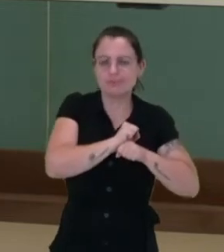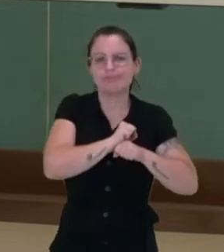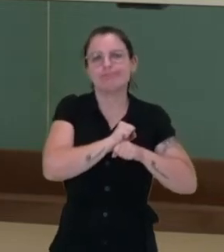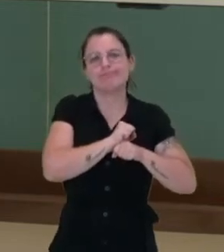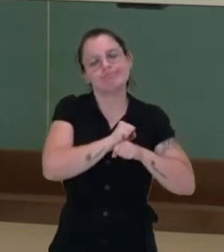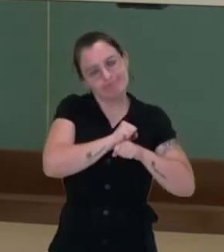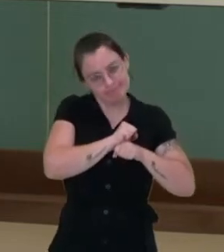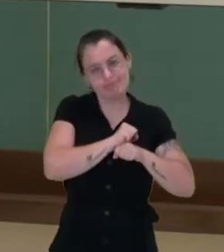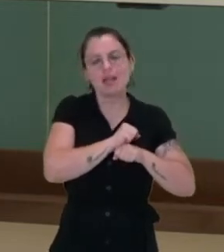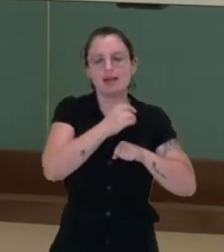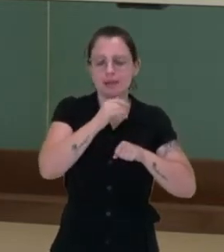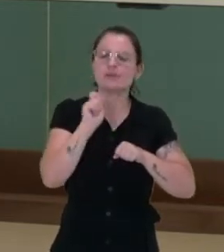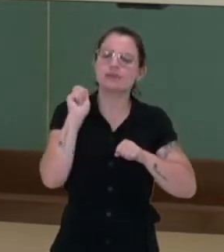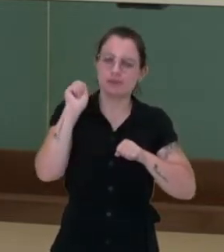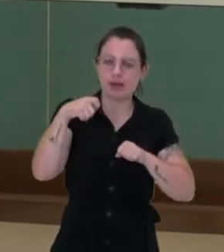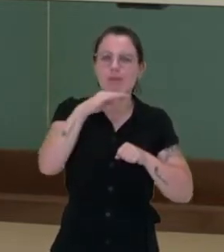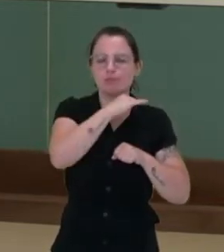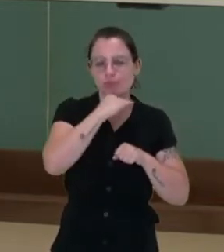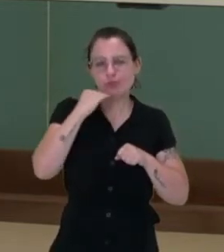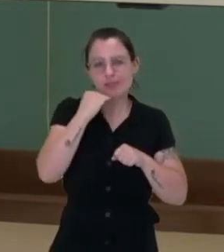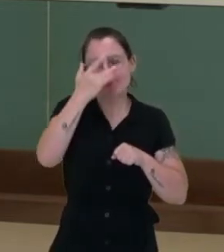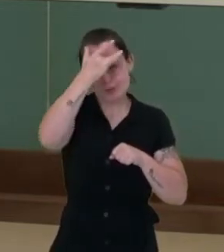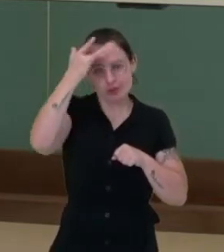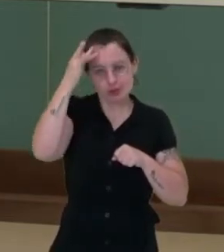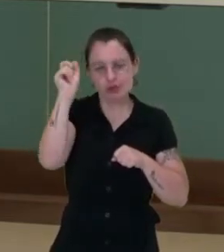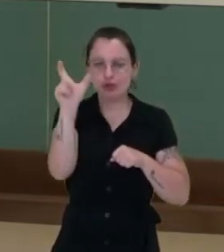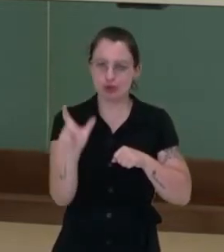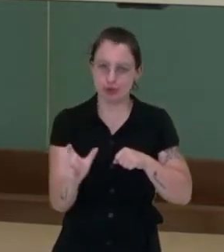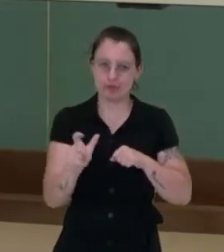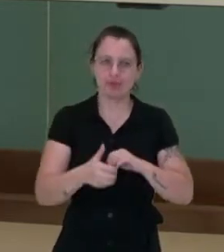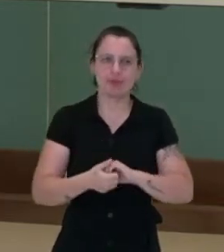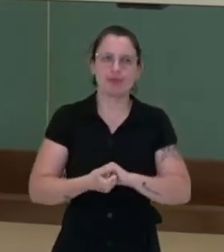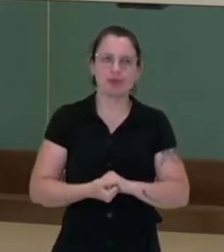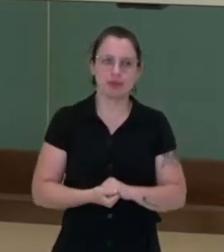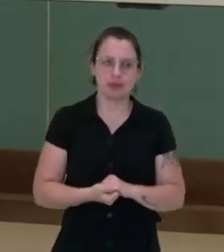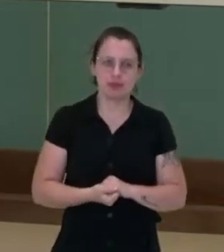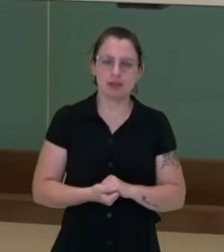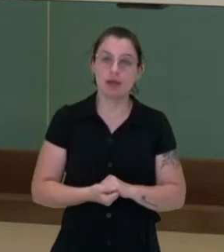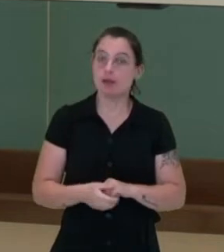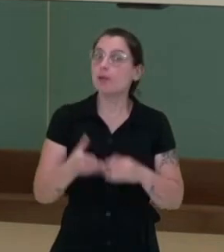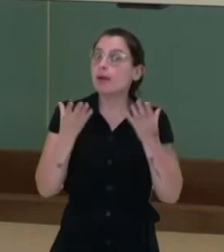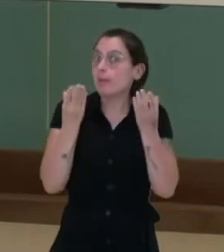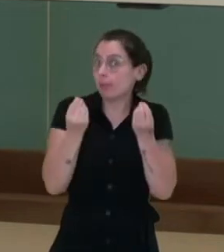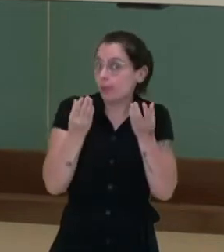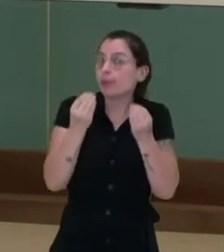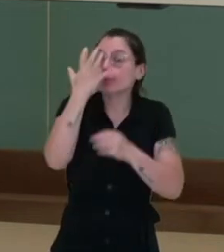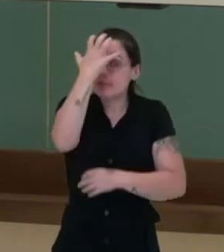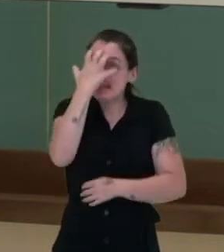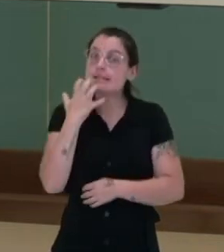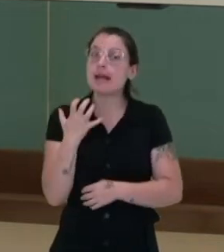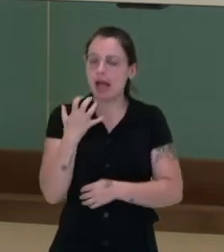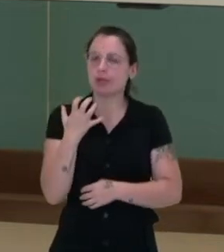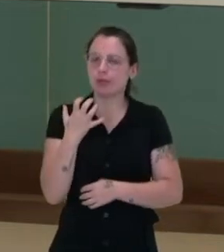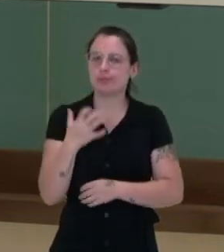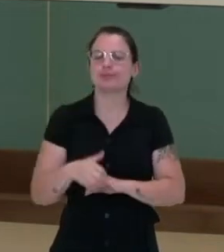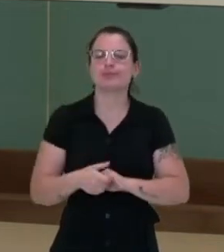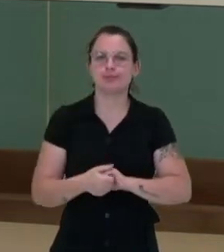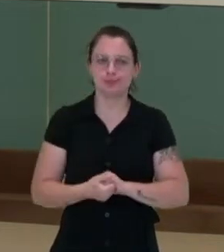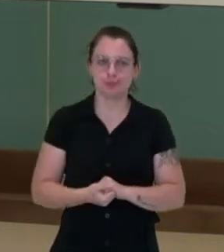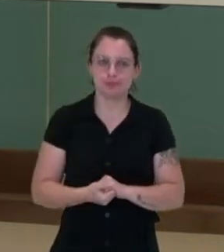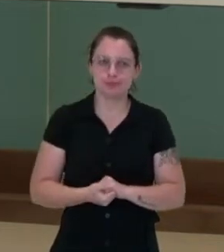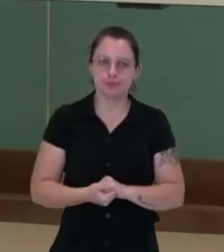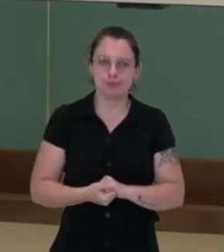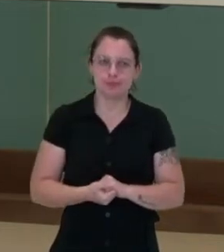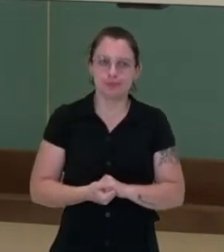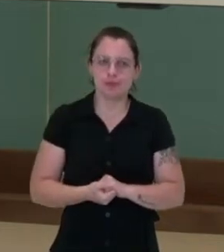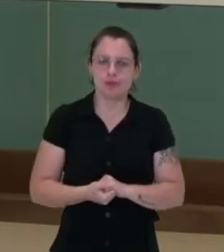pode levar à morte dessa pessoa. Então é uma situação muito séria, que quando a pessoa pode